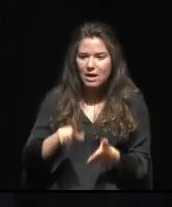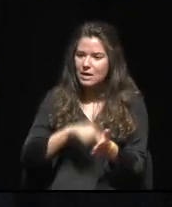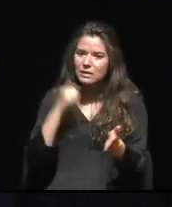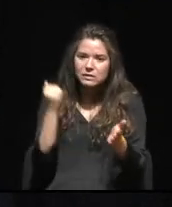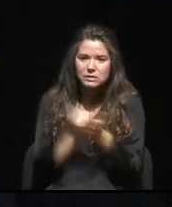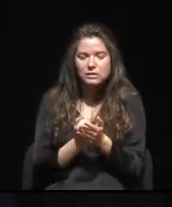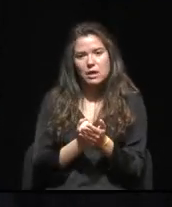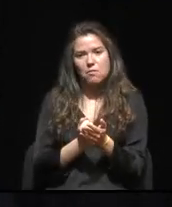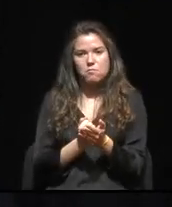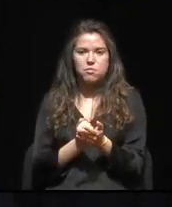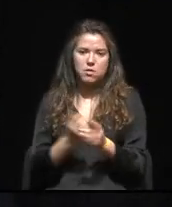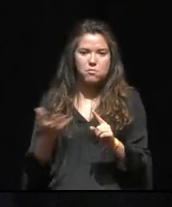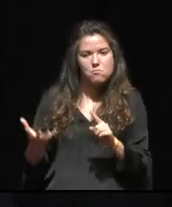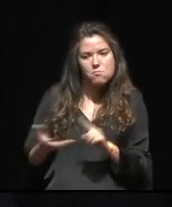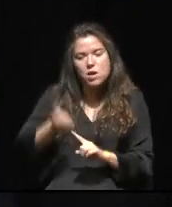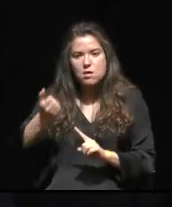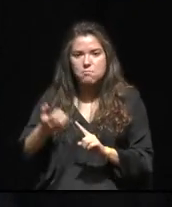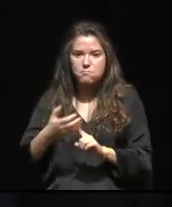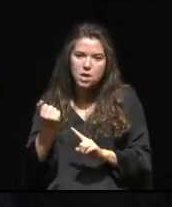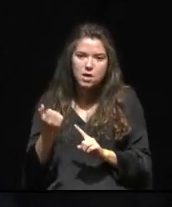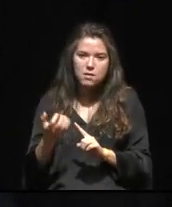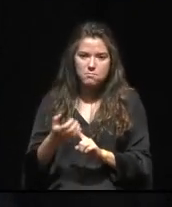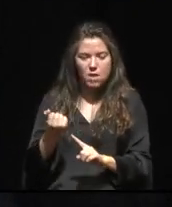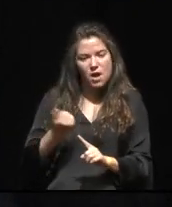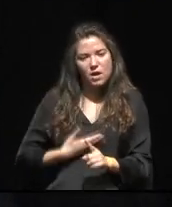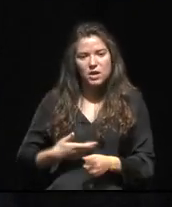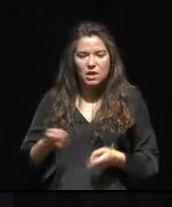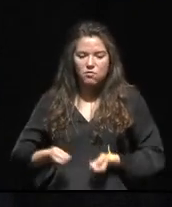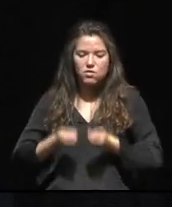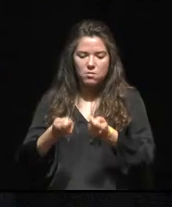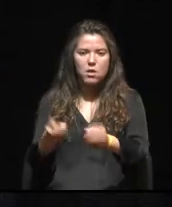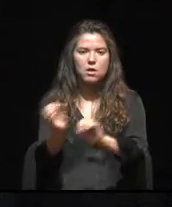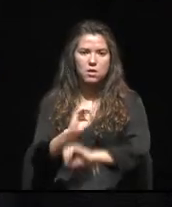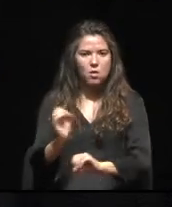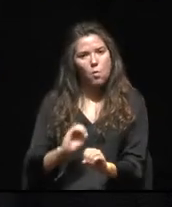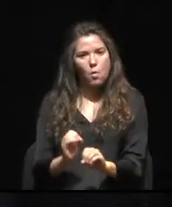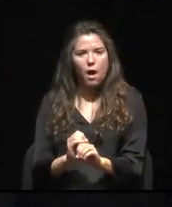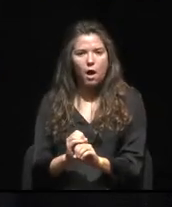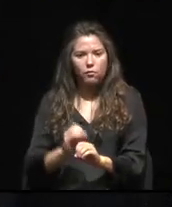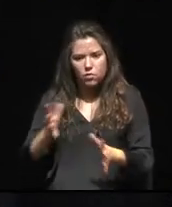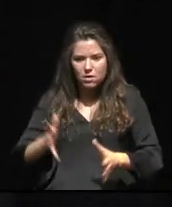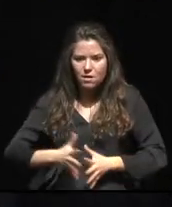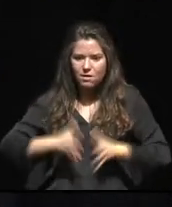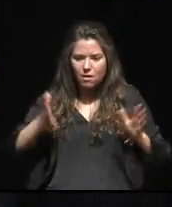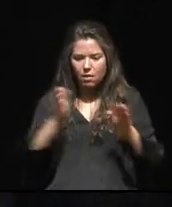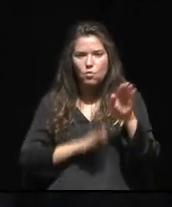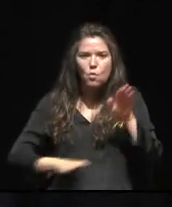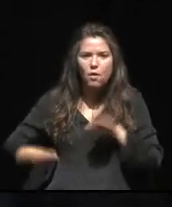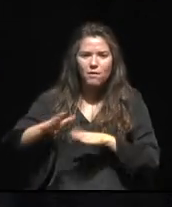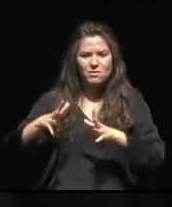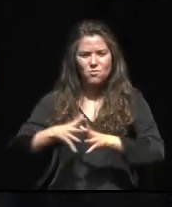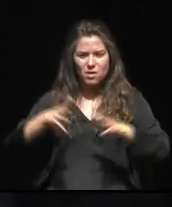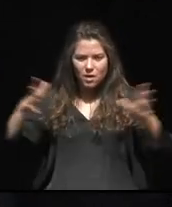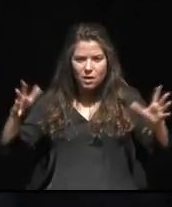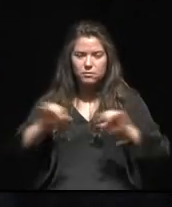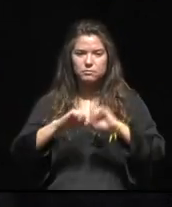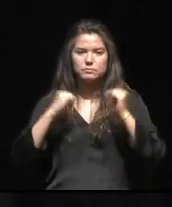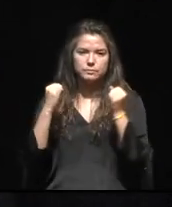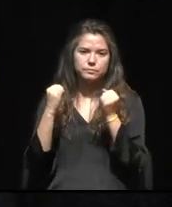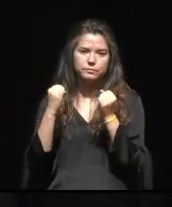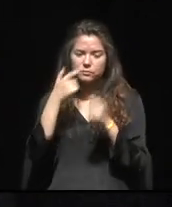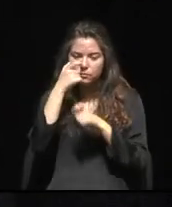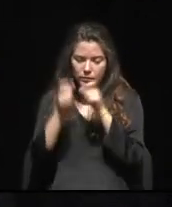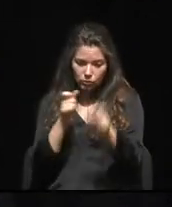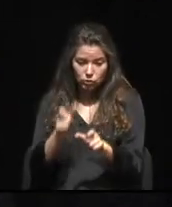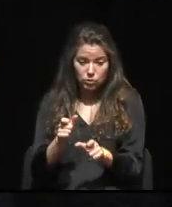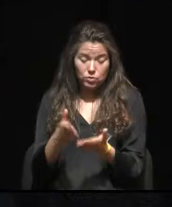de ganhar na secretaria e pelo sucess desinvestimento aquele que foi um gigante avanço civilizacional não só